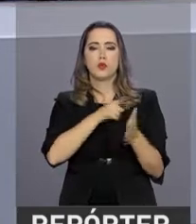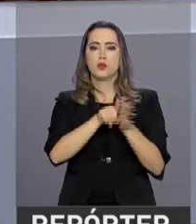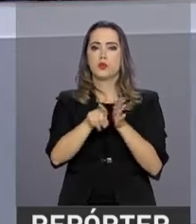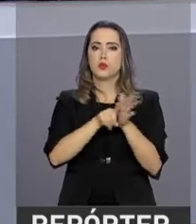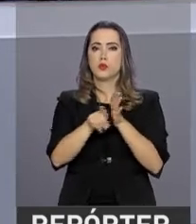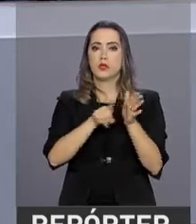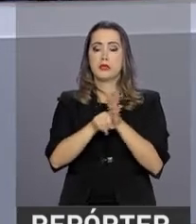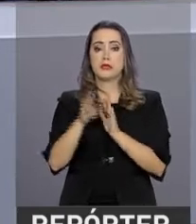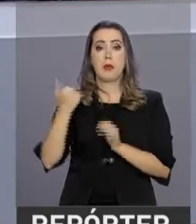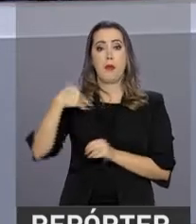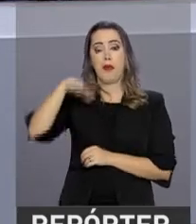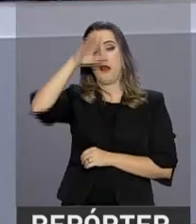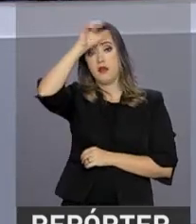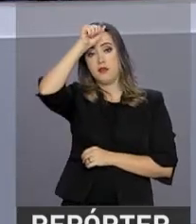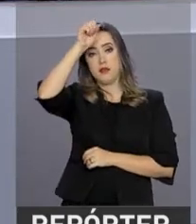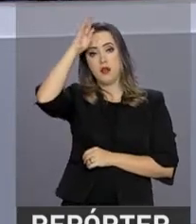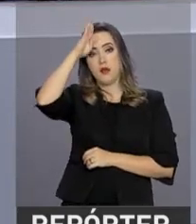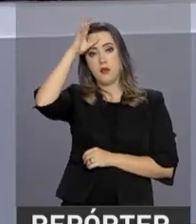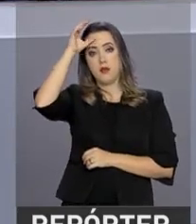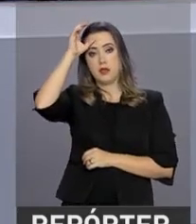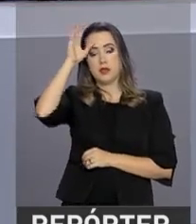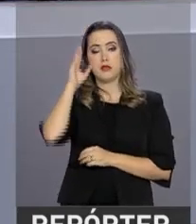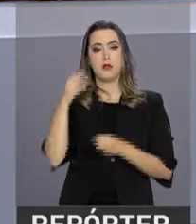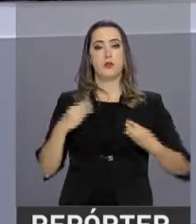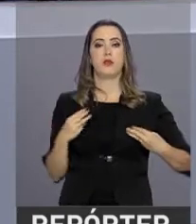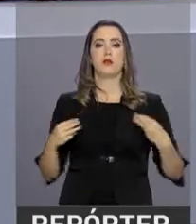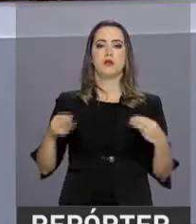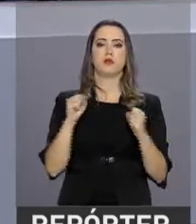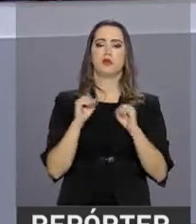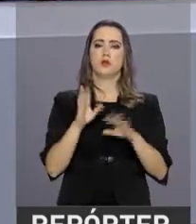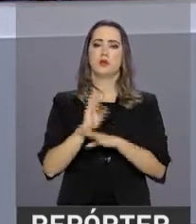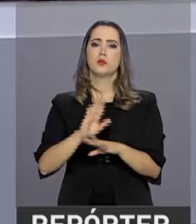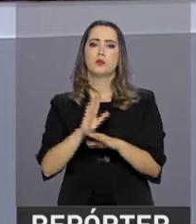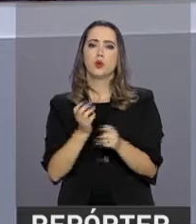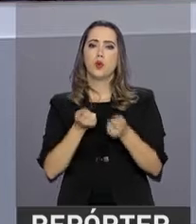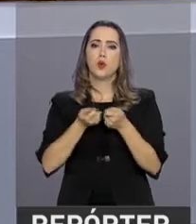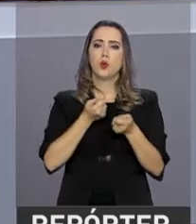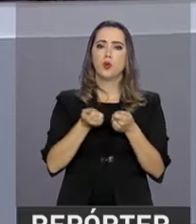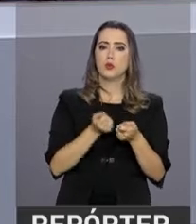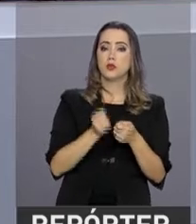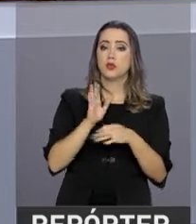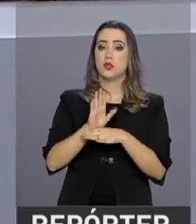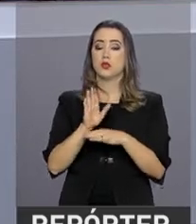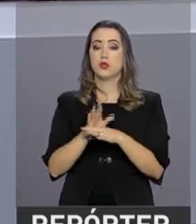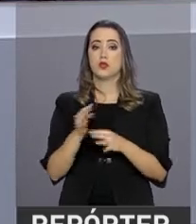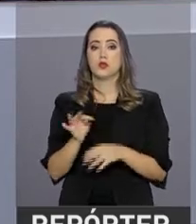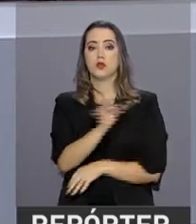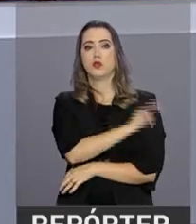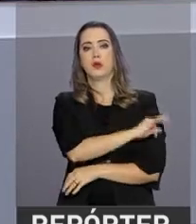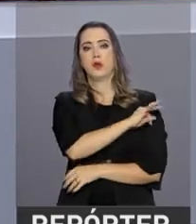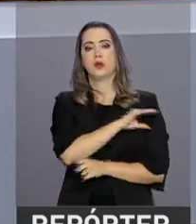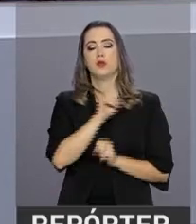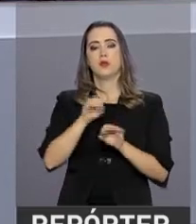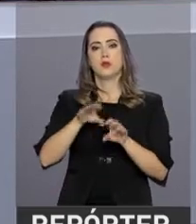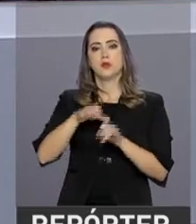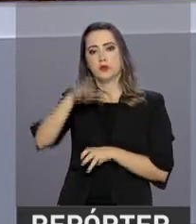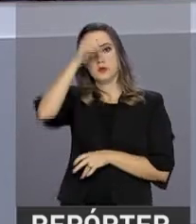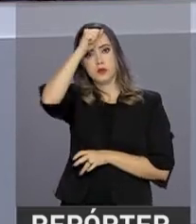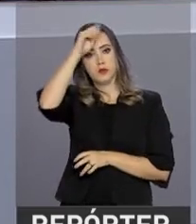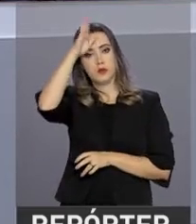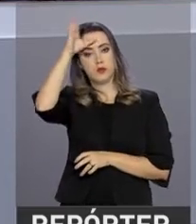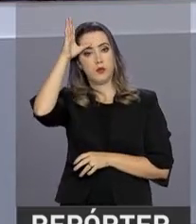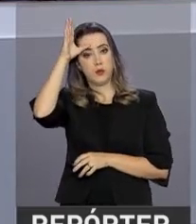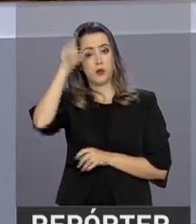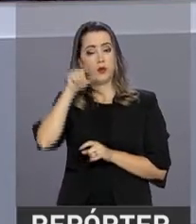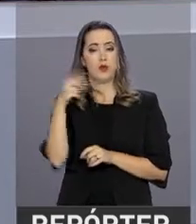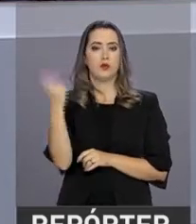sistema ajuda o Ministério da Educação a acompanhar e contribuir com apoio técnico no processo de alfabetização dos alunos